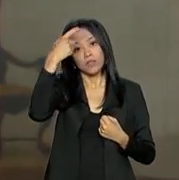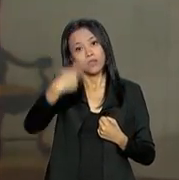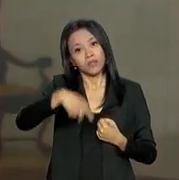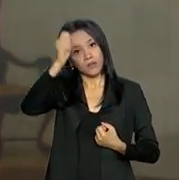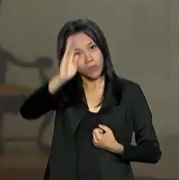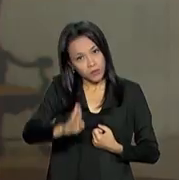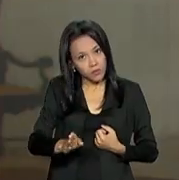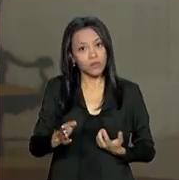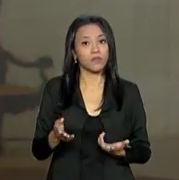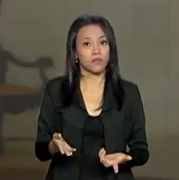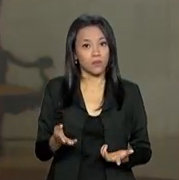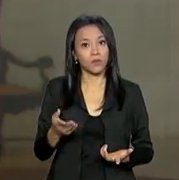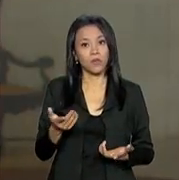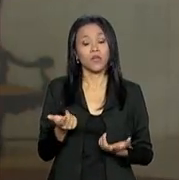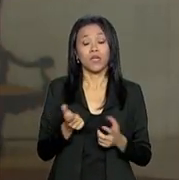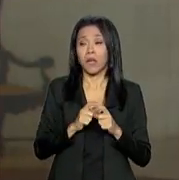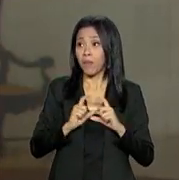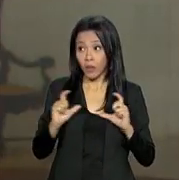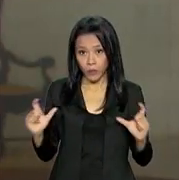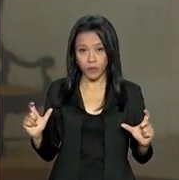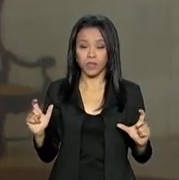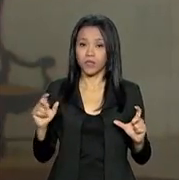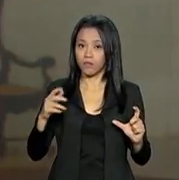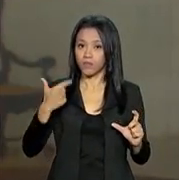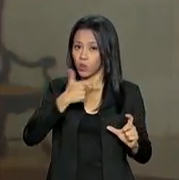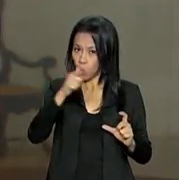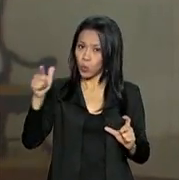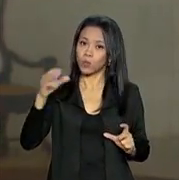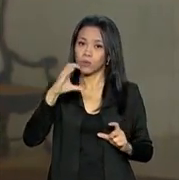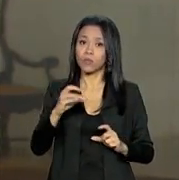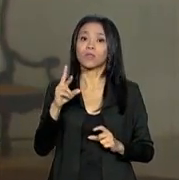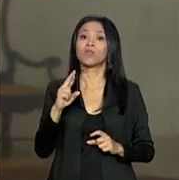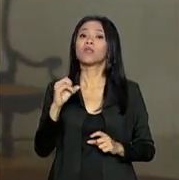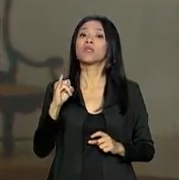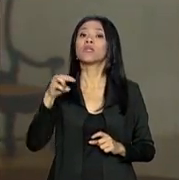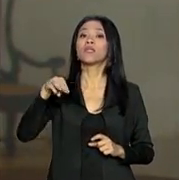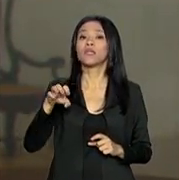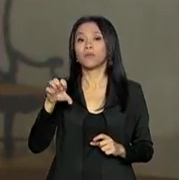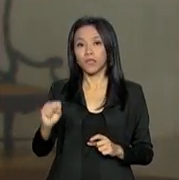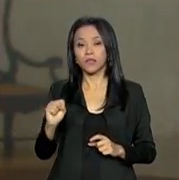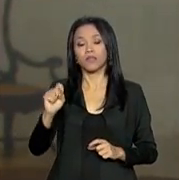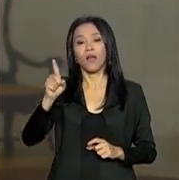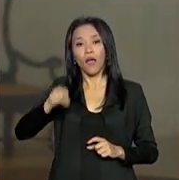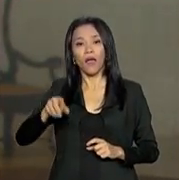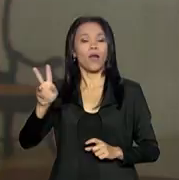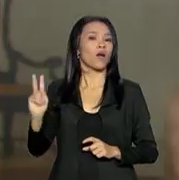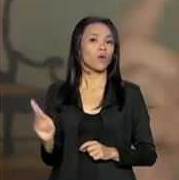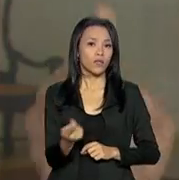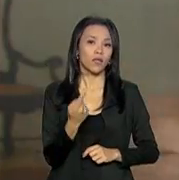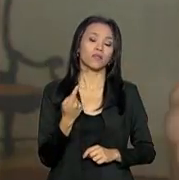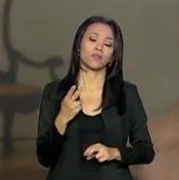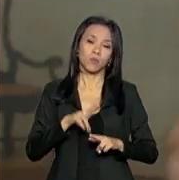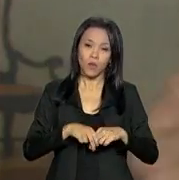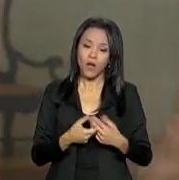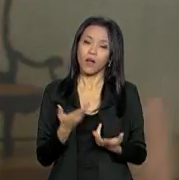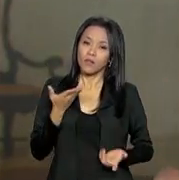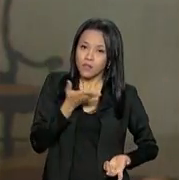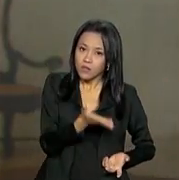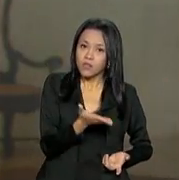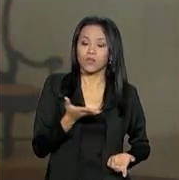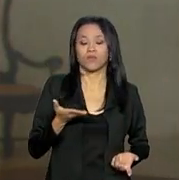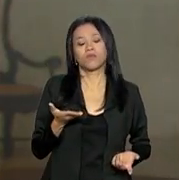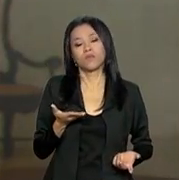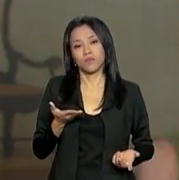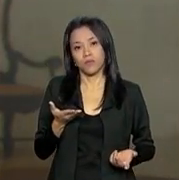boa parte dos crimes violentos são crimes que decorrem dessa desse tipo de atividade